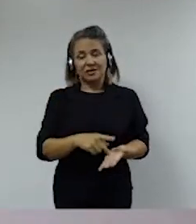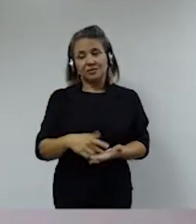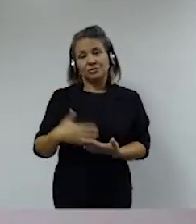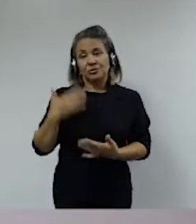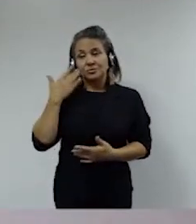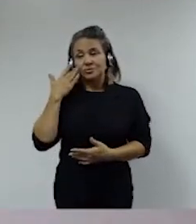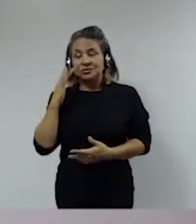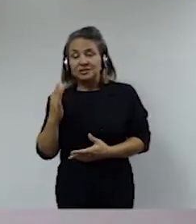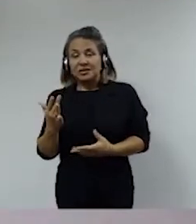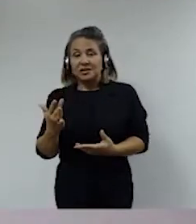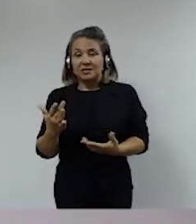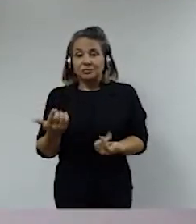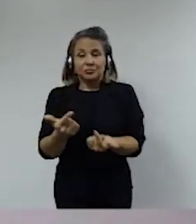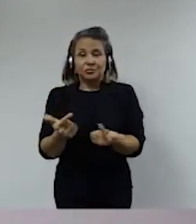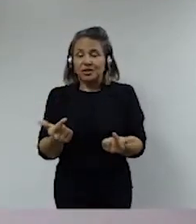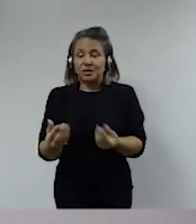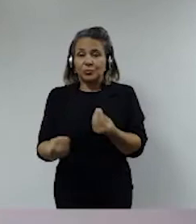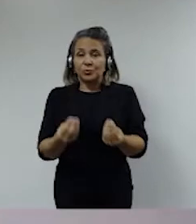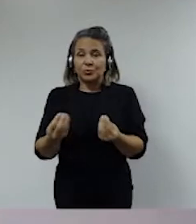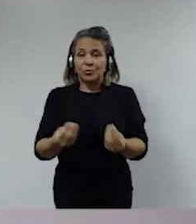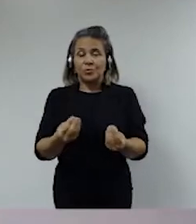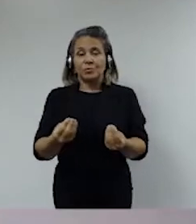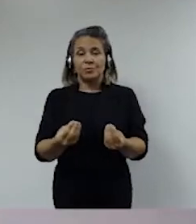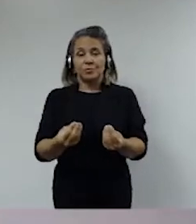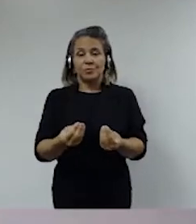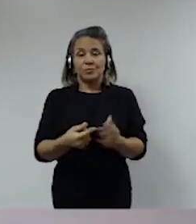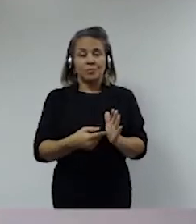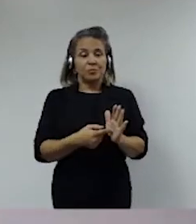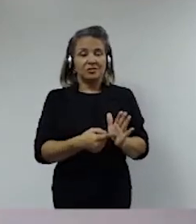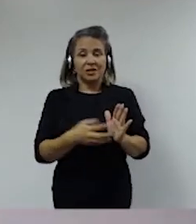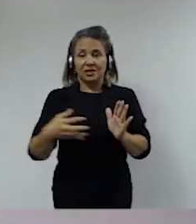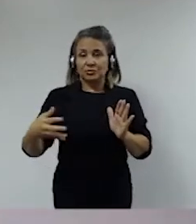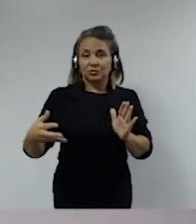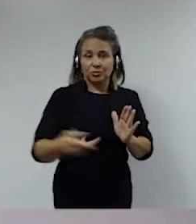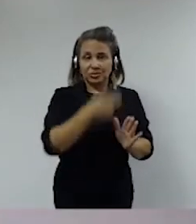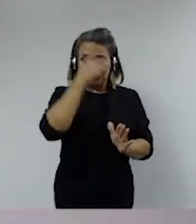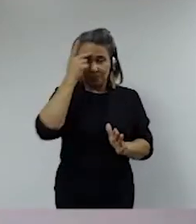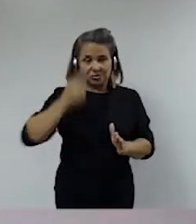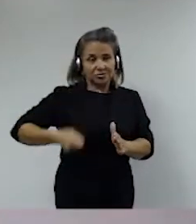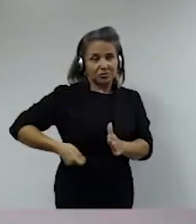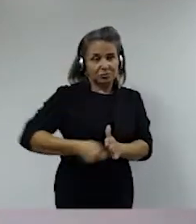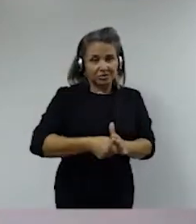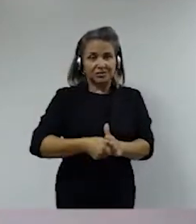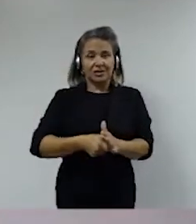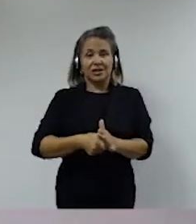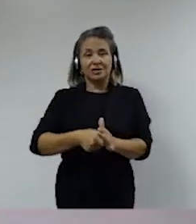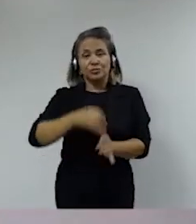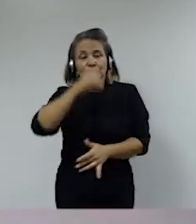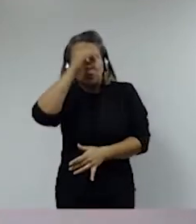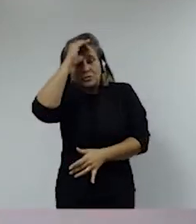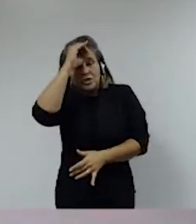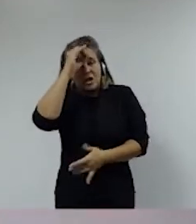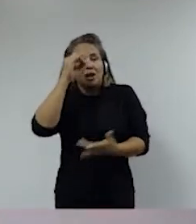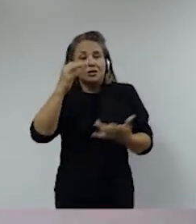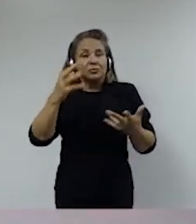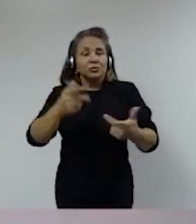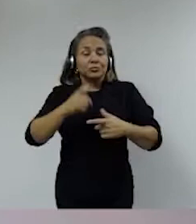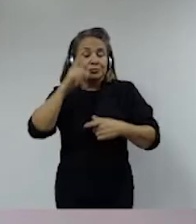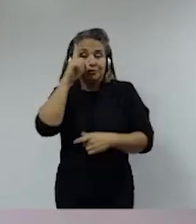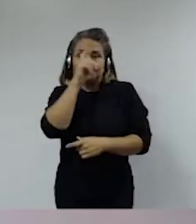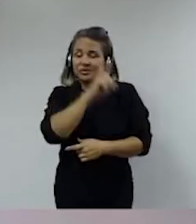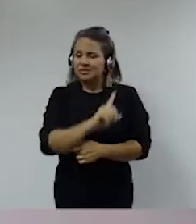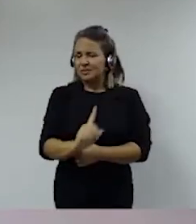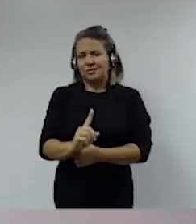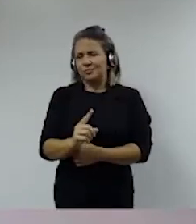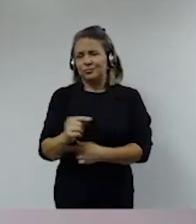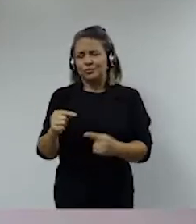ter aqui uma postura naive de dizer que todas as pessoas que são processadas são inocentes, que tudo é um absurdo, etc., porque isso não tem